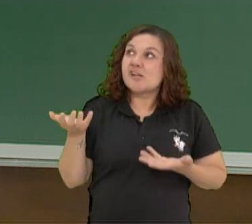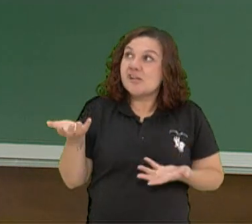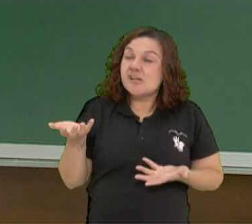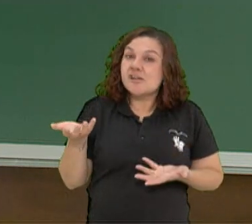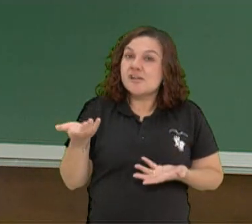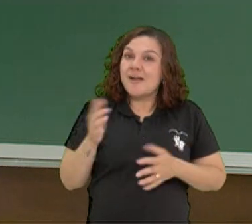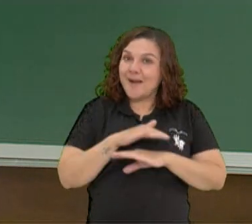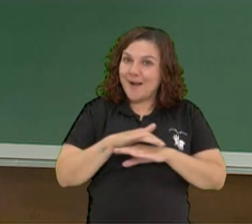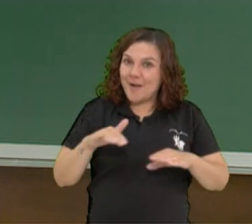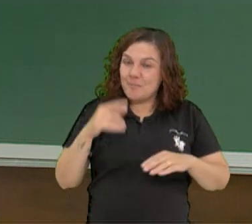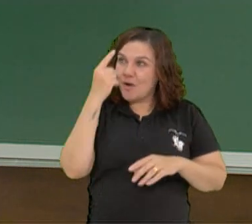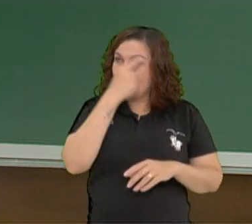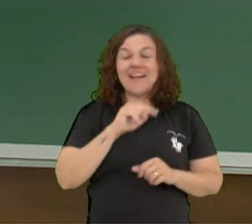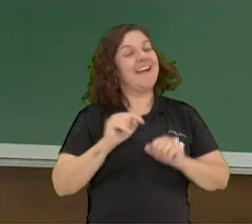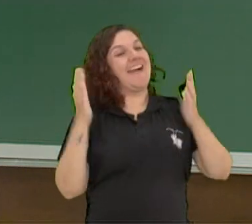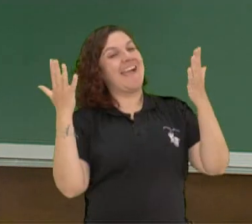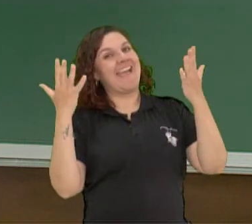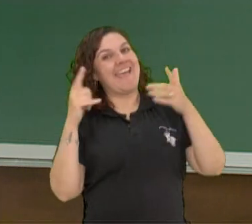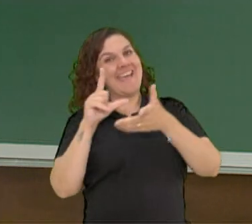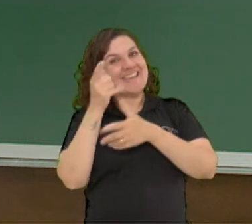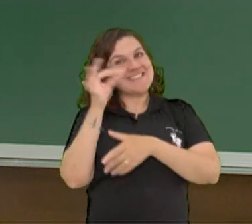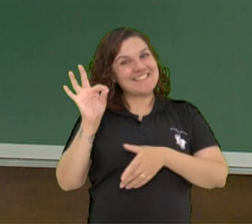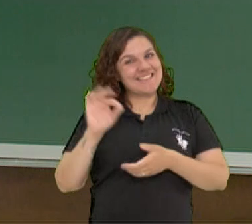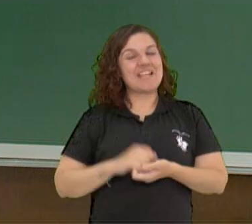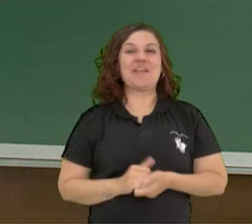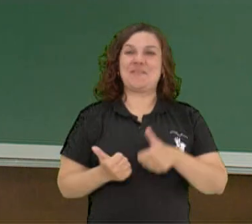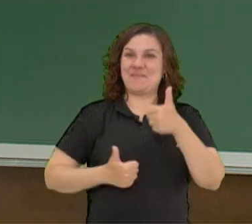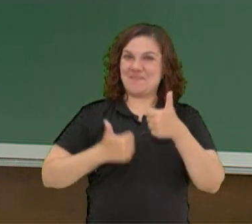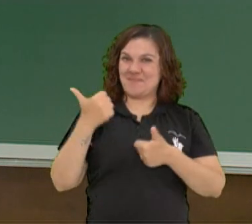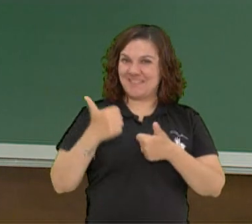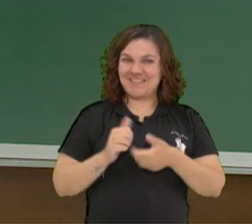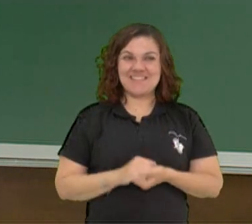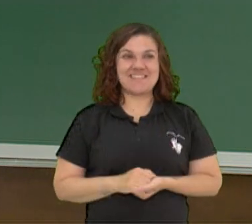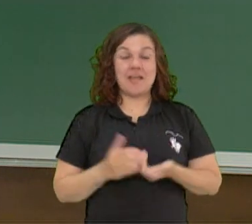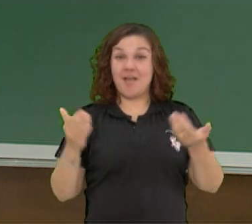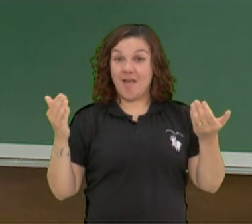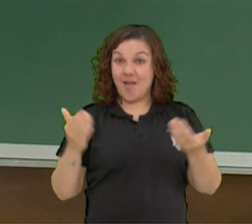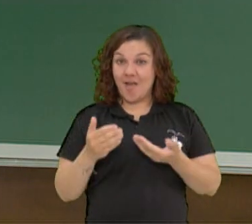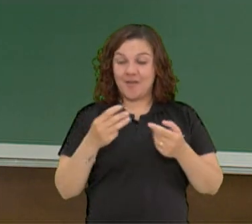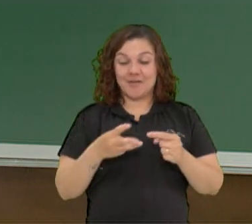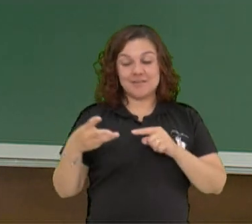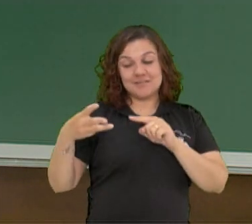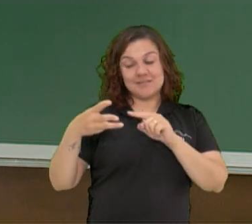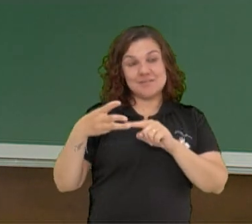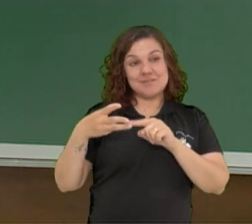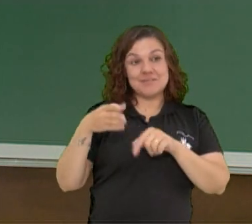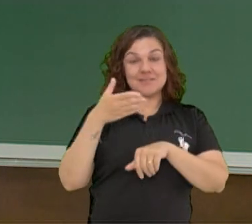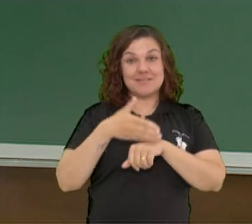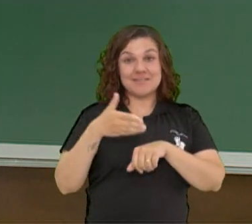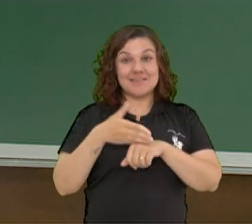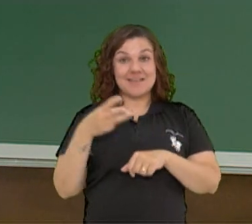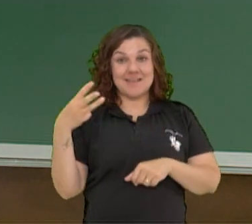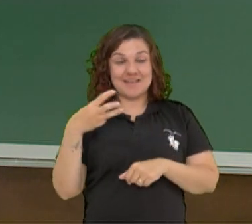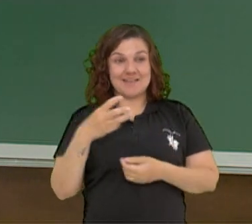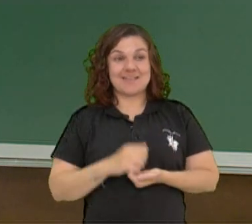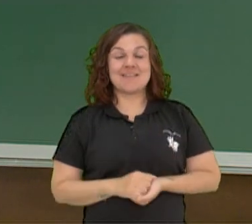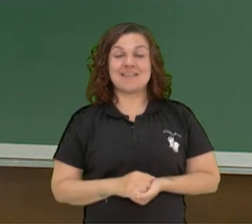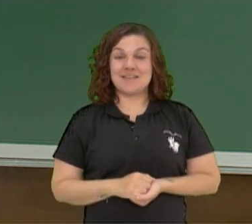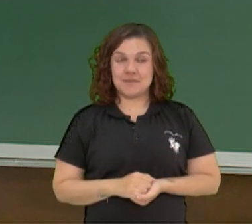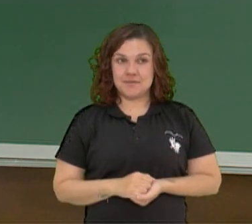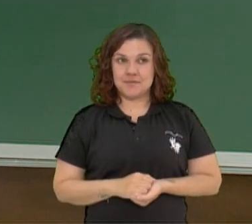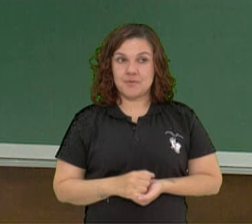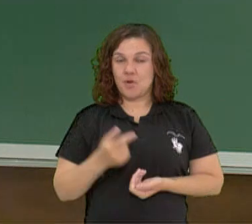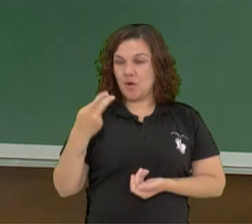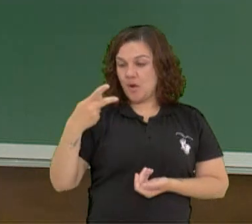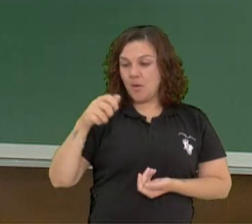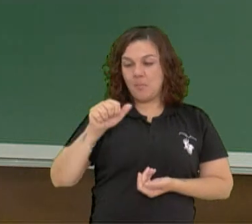de dúvida? Agora você já... Oba, acertei! Beleza? E vamos para o nosso exercício 3.